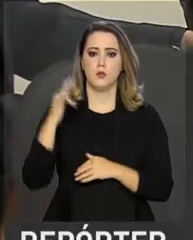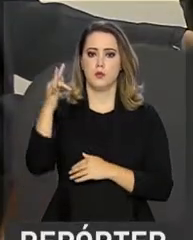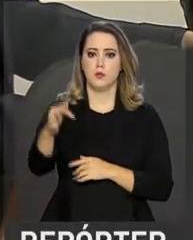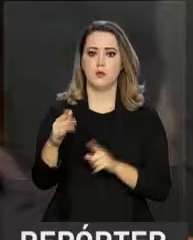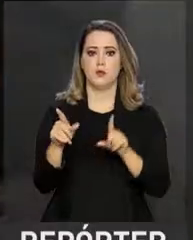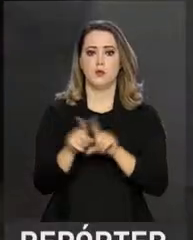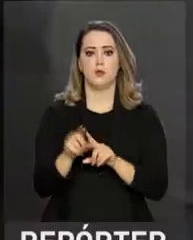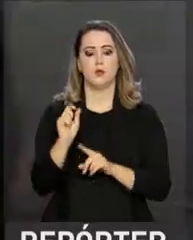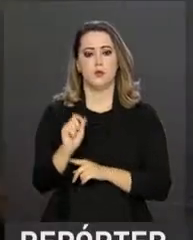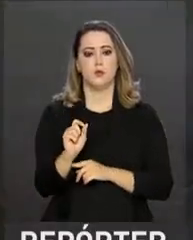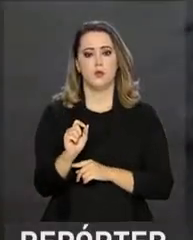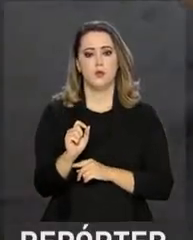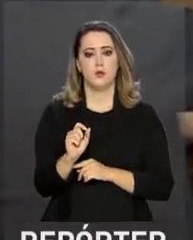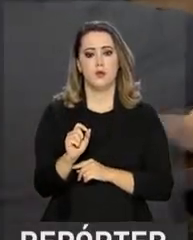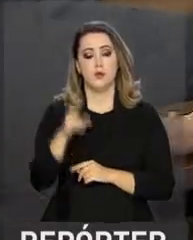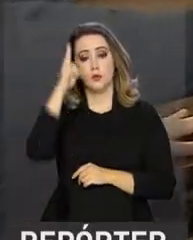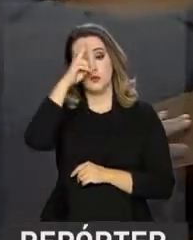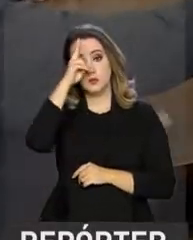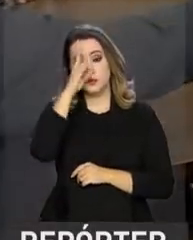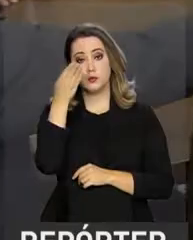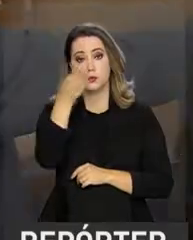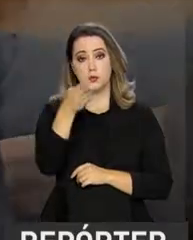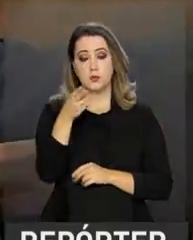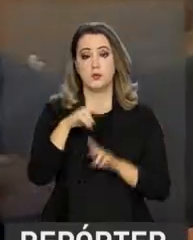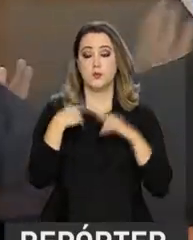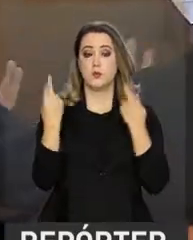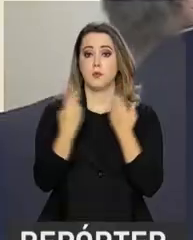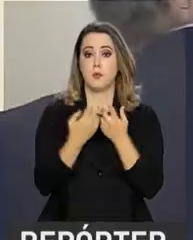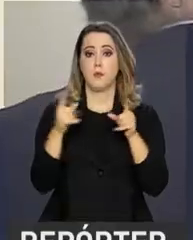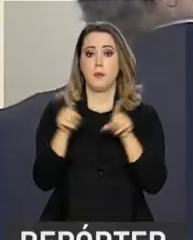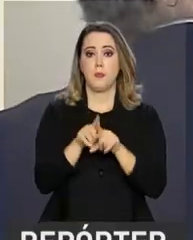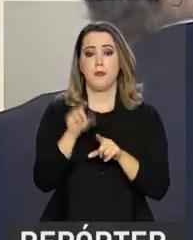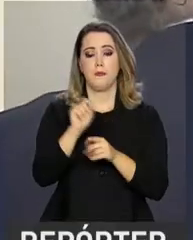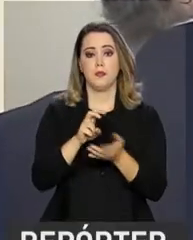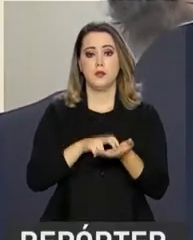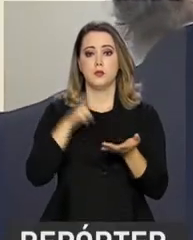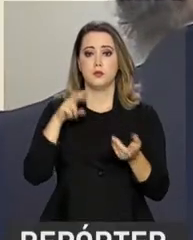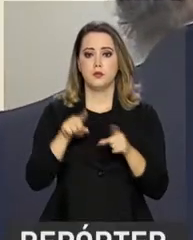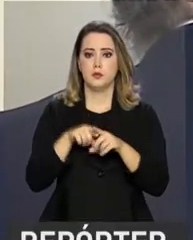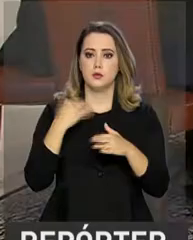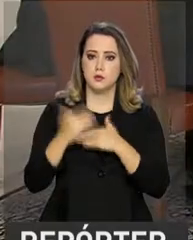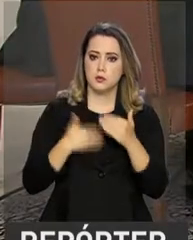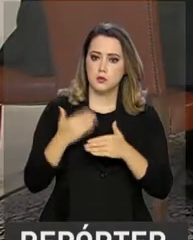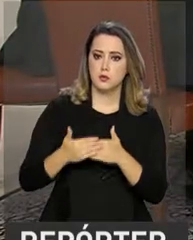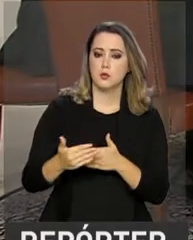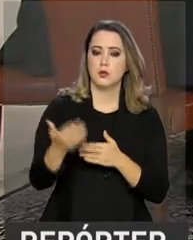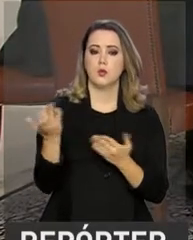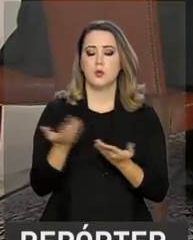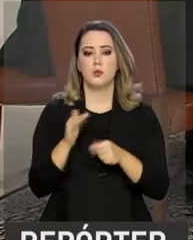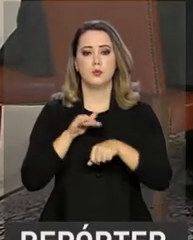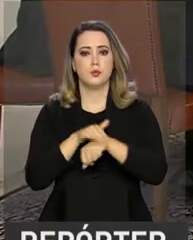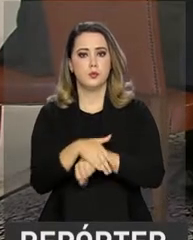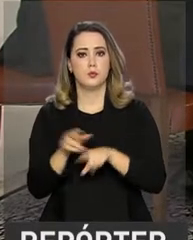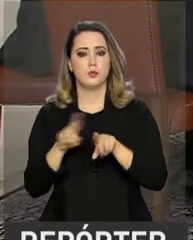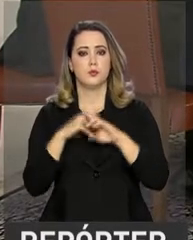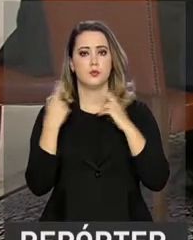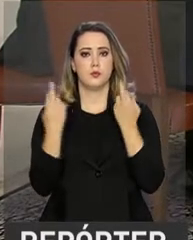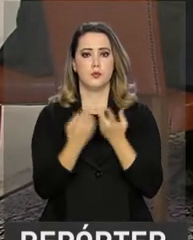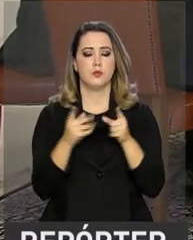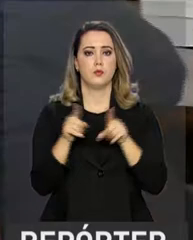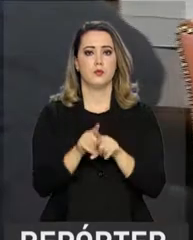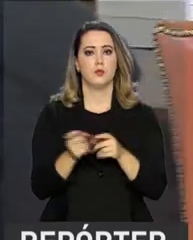encaminhamentos lembrando que esse pra essa reunião que começou pela manhã vai ter continuidade hoje à noite está prevista pra